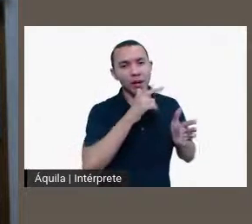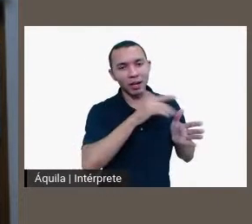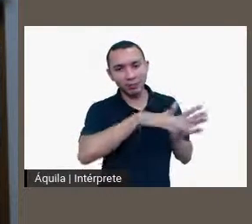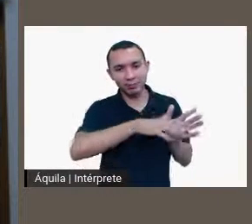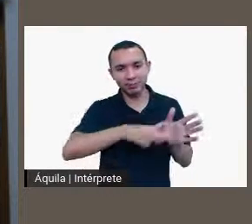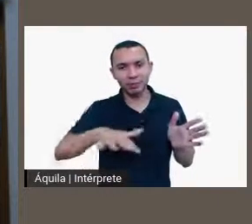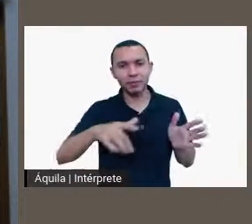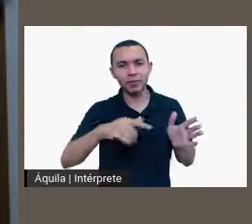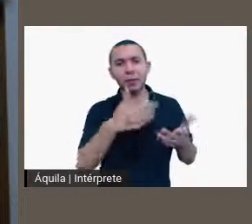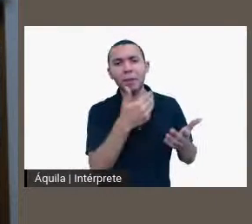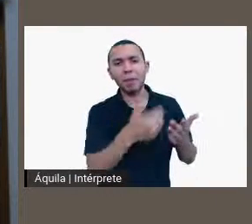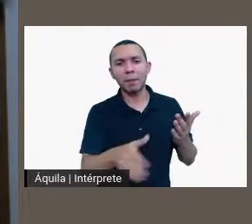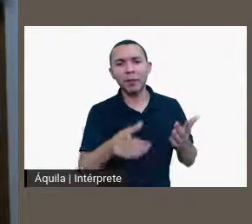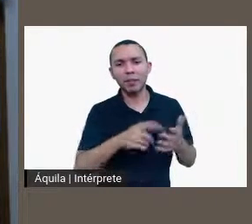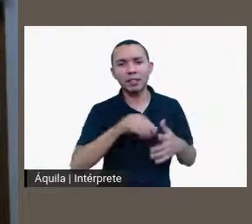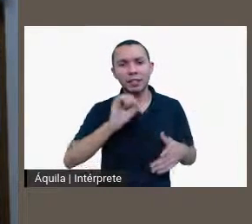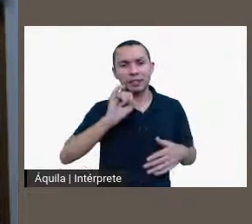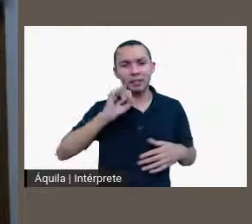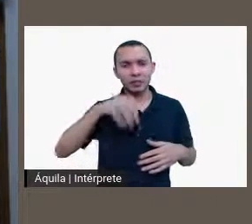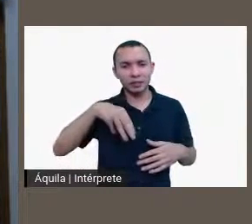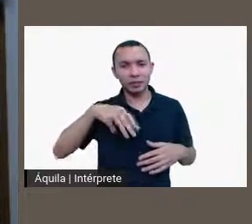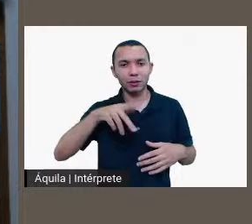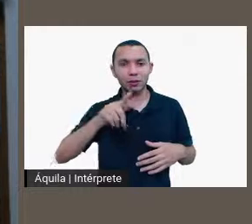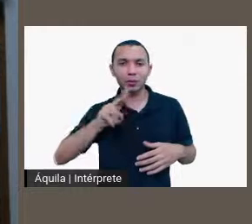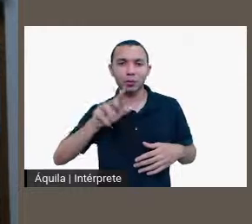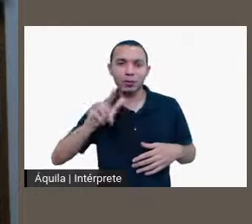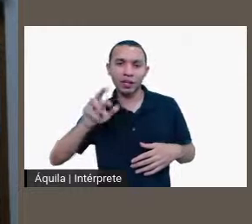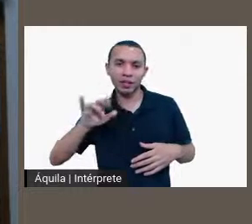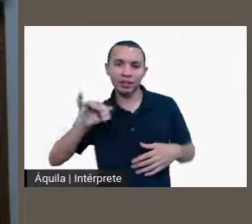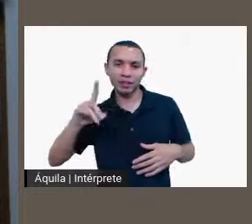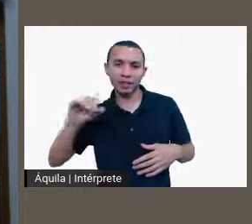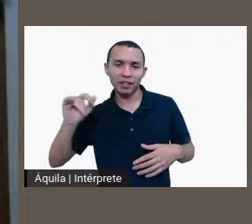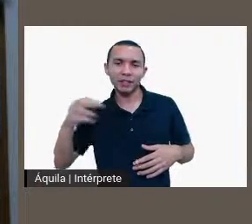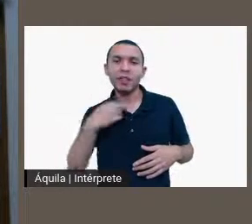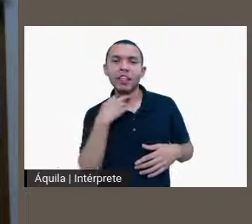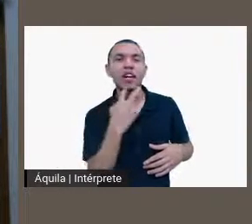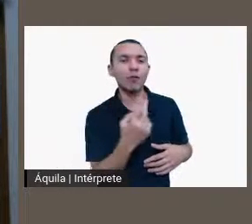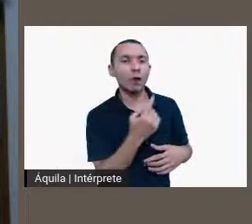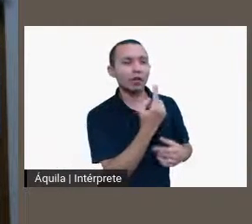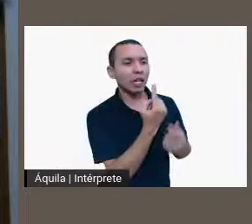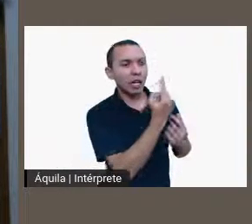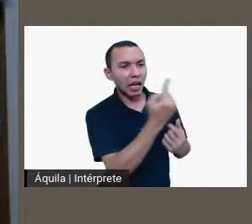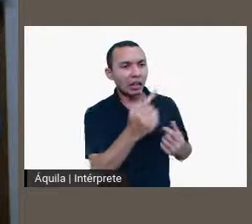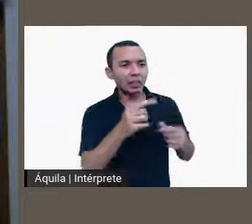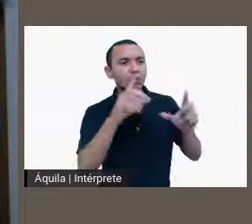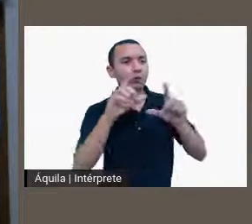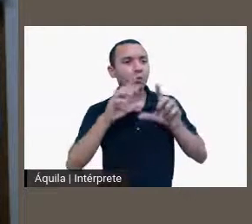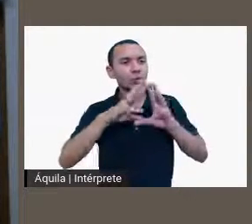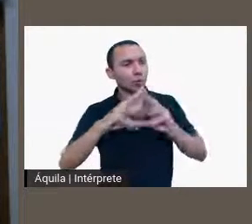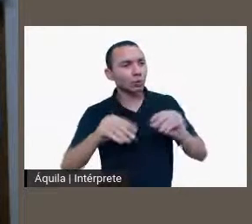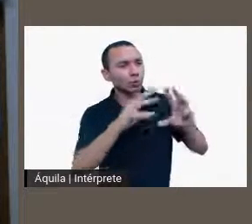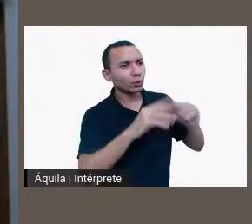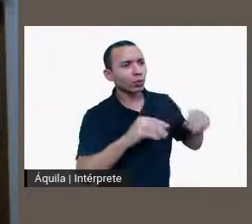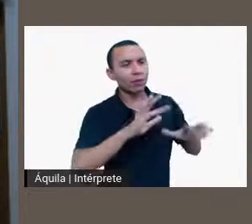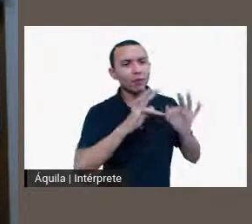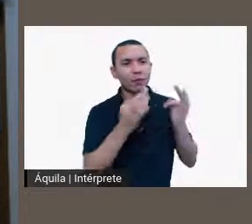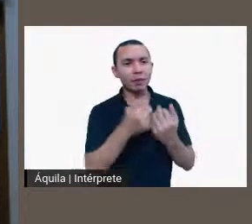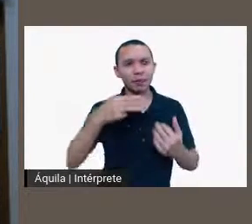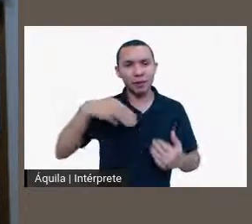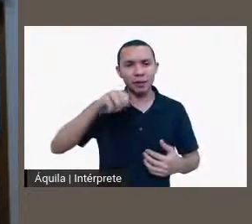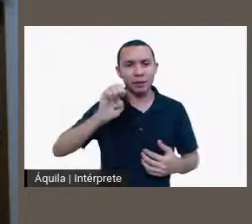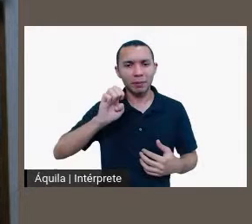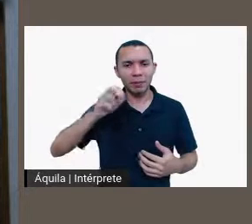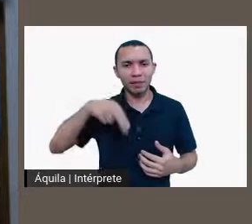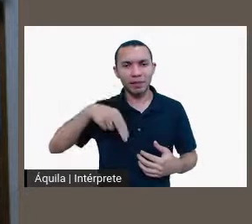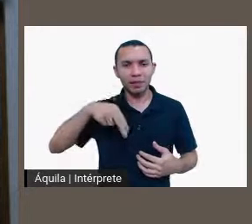sua singularidade, também aqui, uma a uma, as vozes desaparecem no coro da família Menezes, que por fim é silenciada